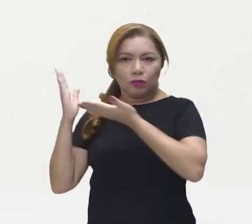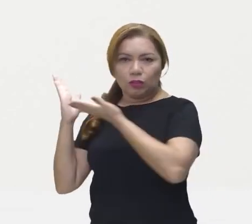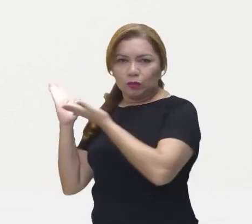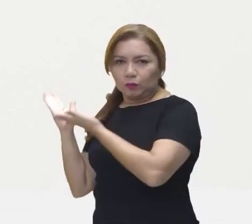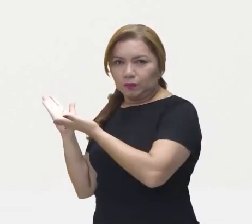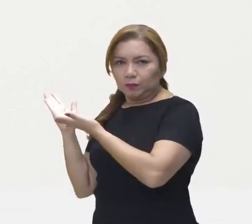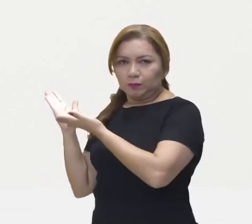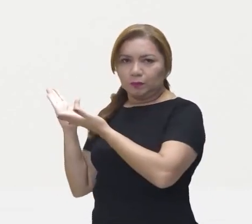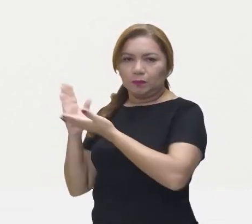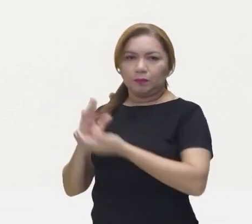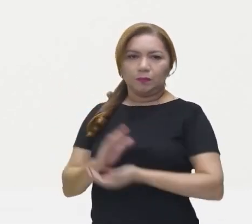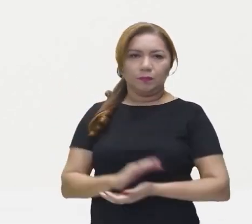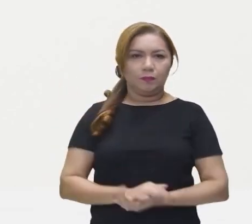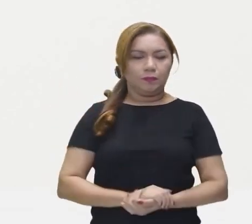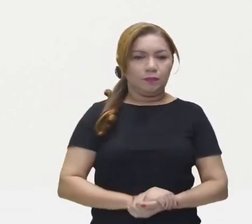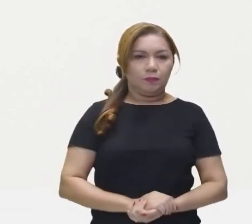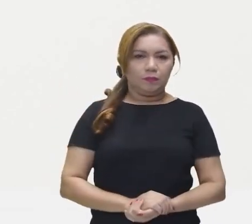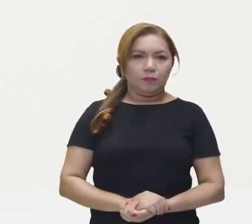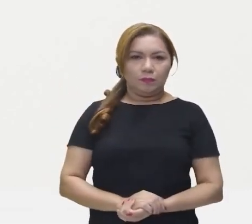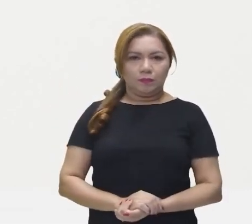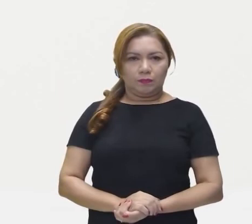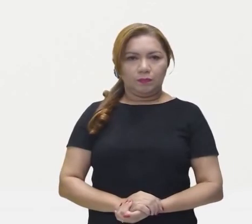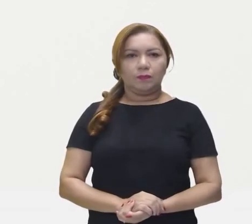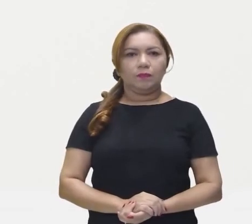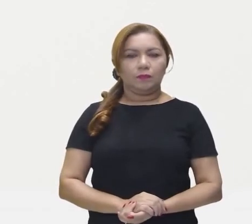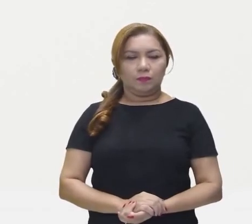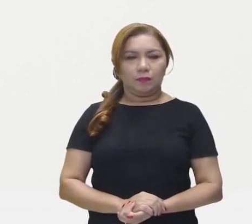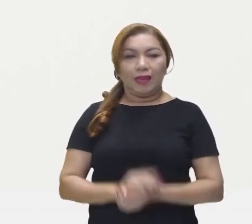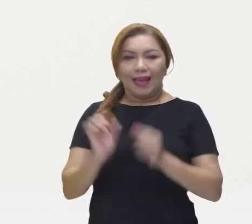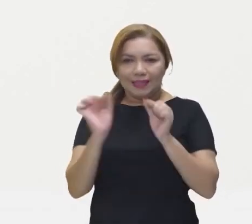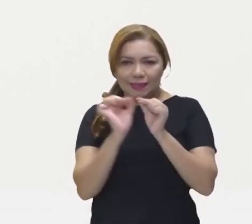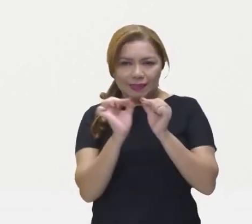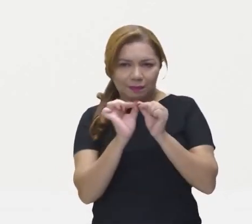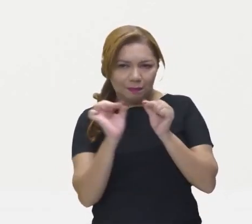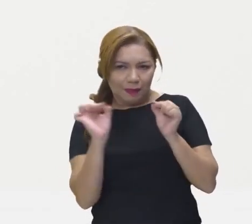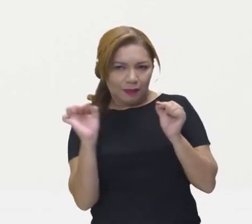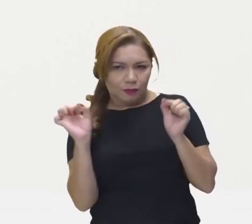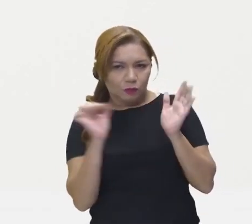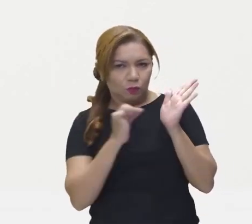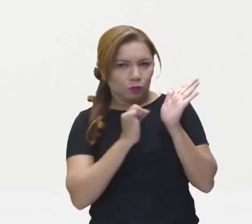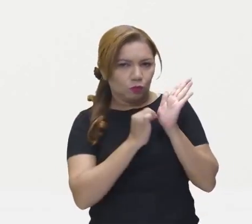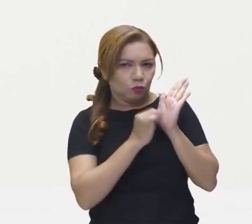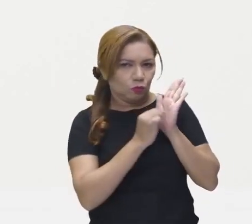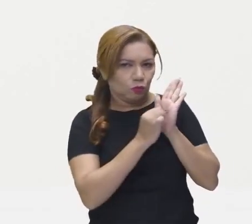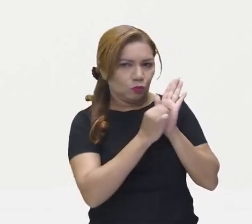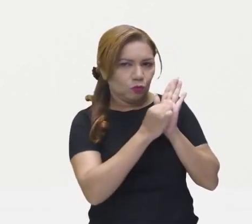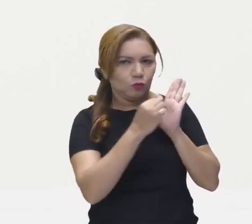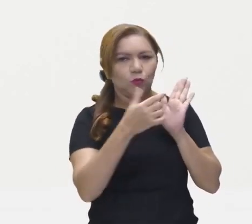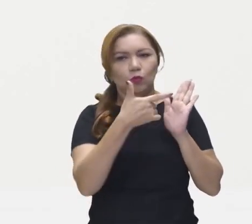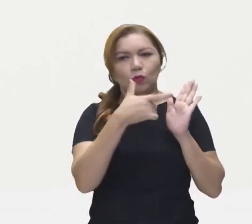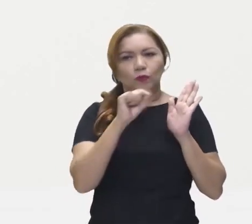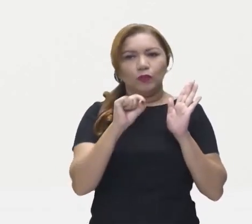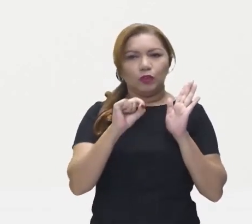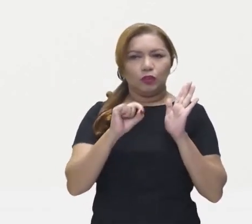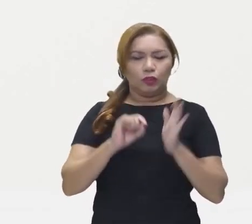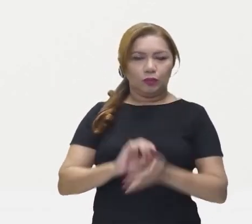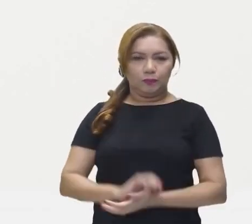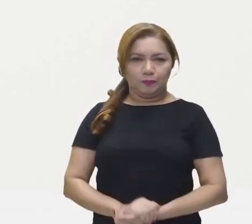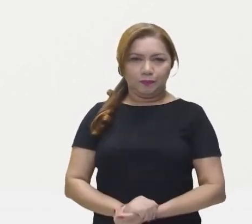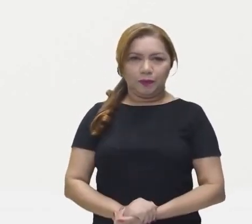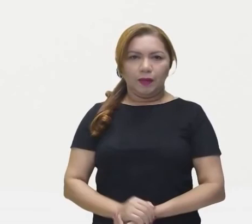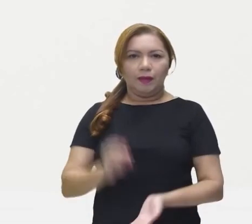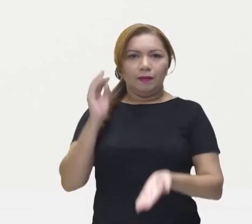metros. Ok, eu tenho 20 metros aqui. Beleza. O que é que está faltando ainda, professor?